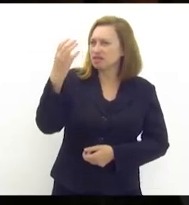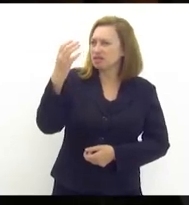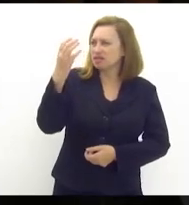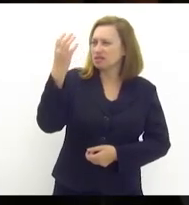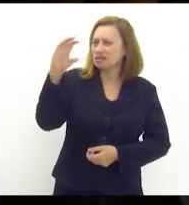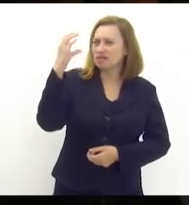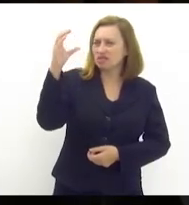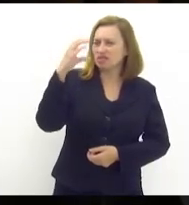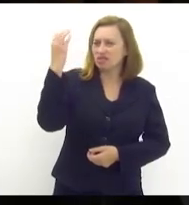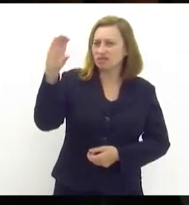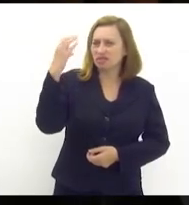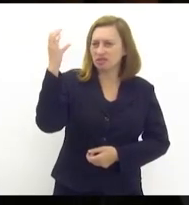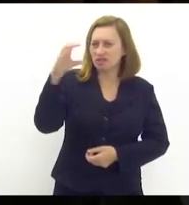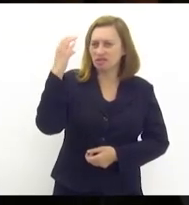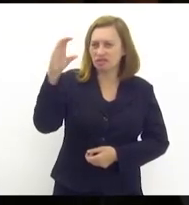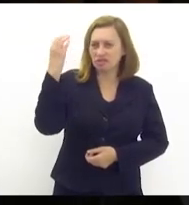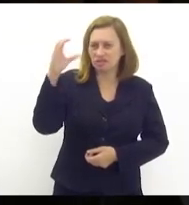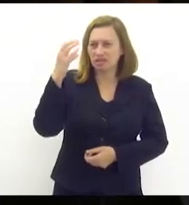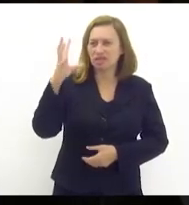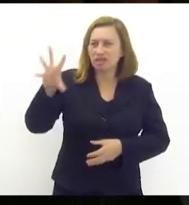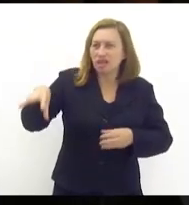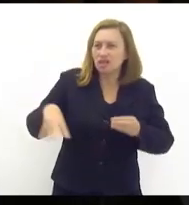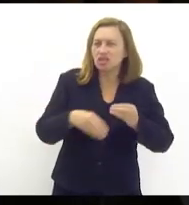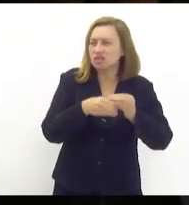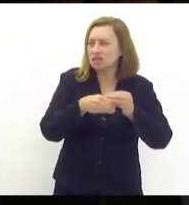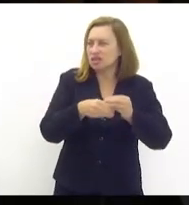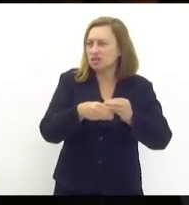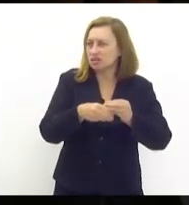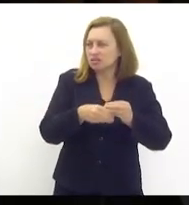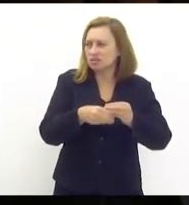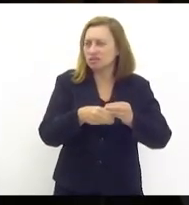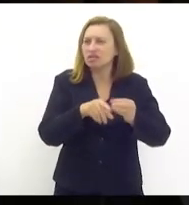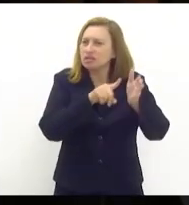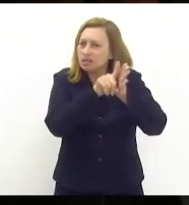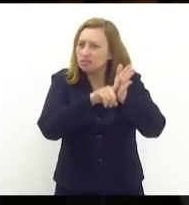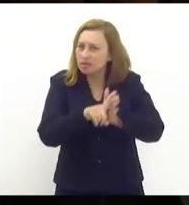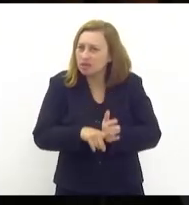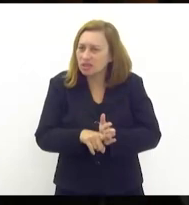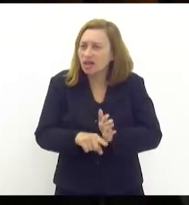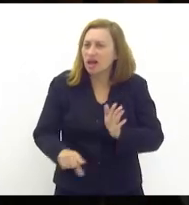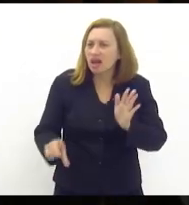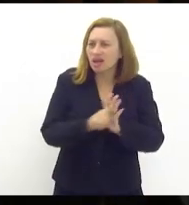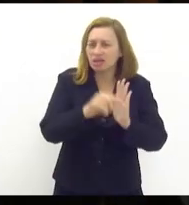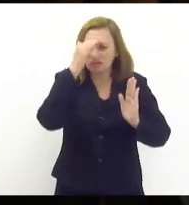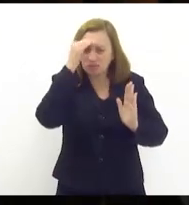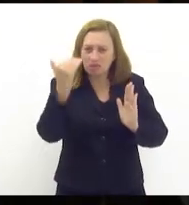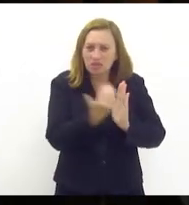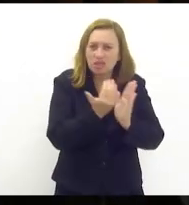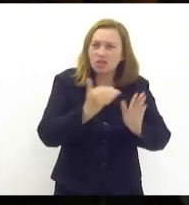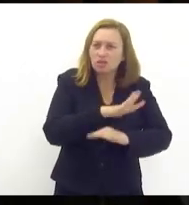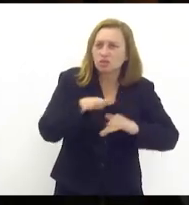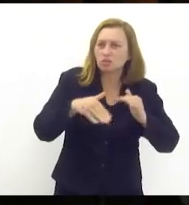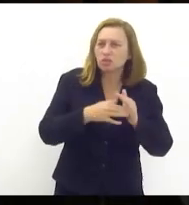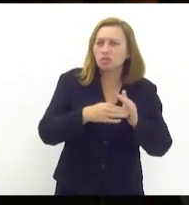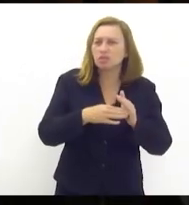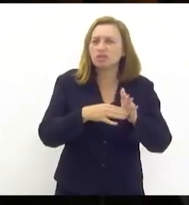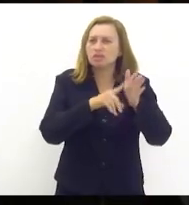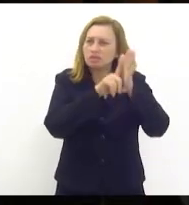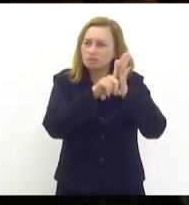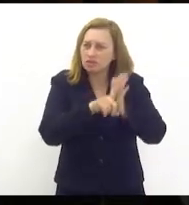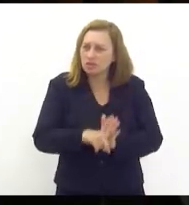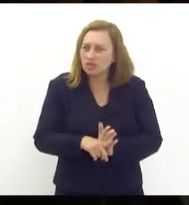pesquisa não tem sentido esse bolsista além de ter que cumprir com todas as obrigações da pesquisa